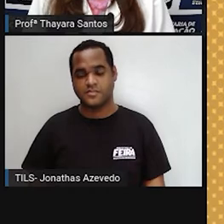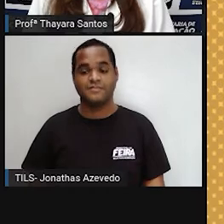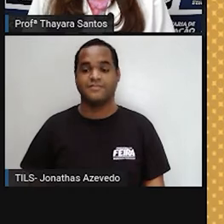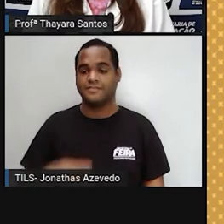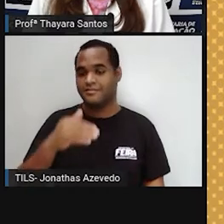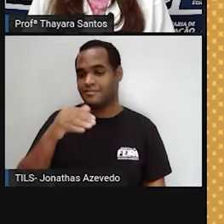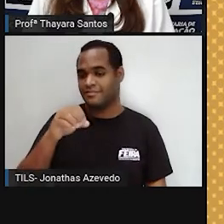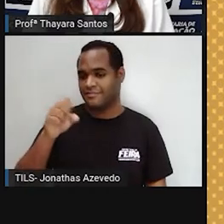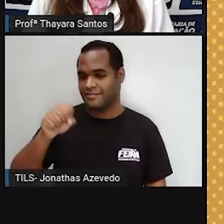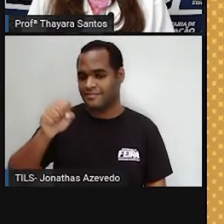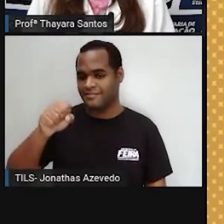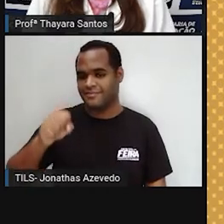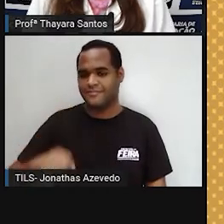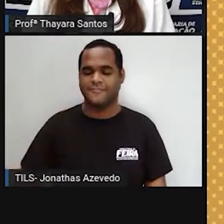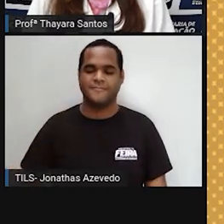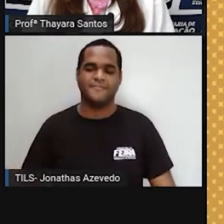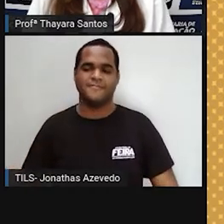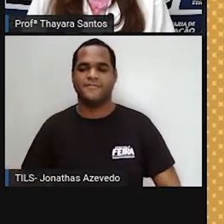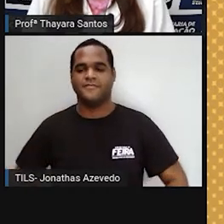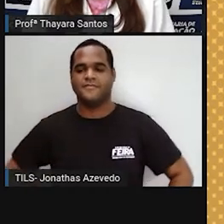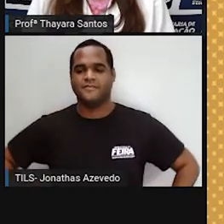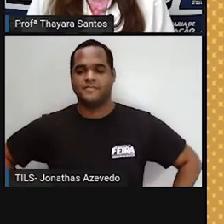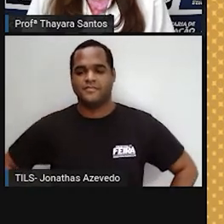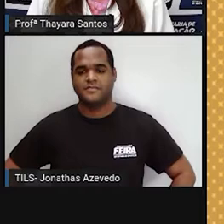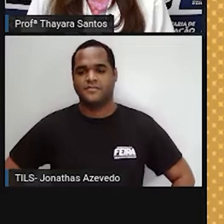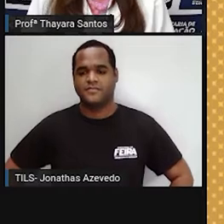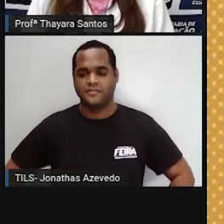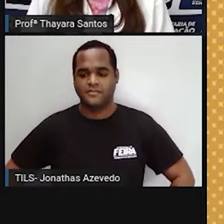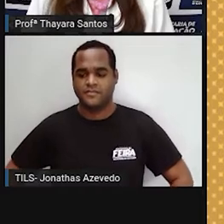Dez segundos agora.